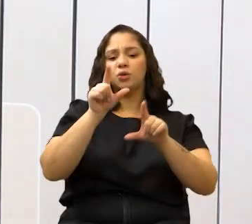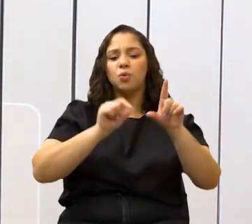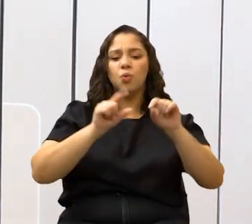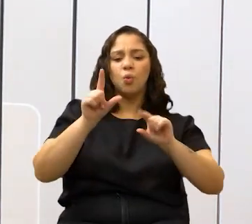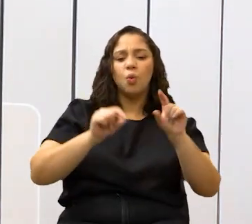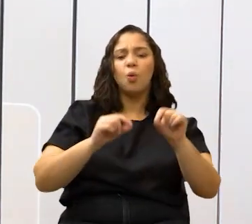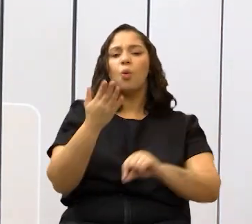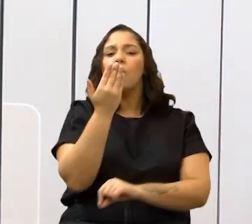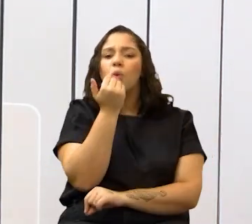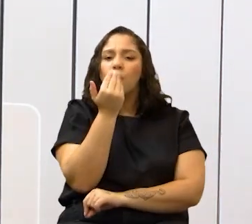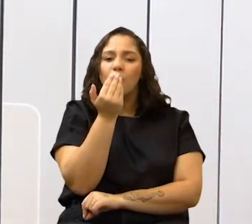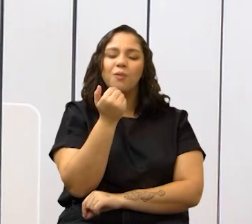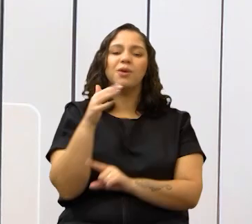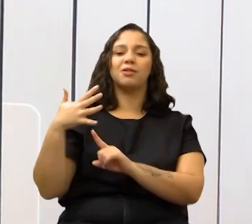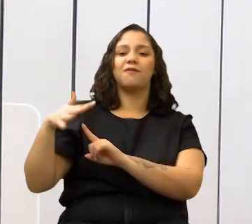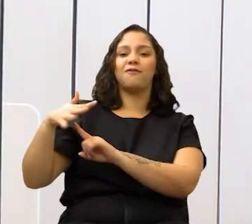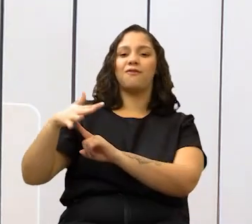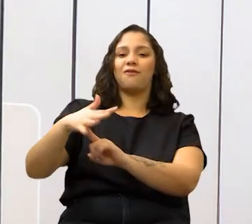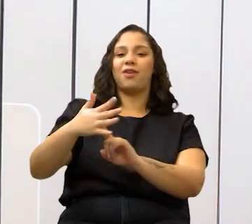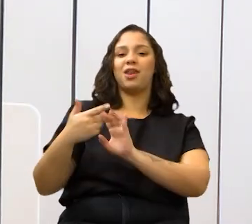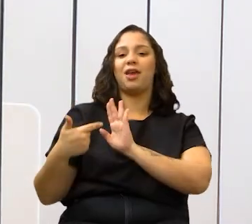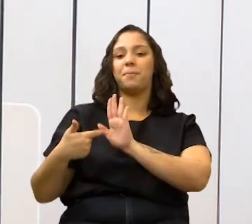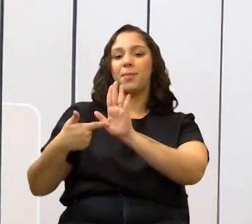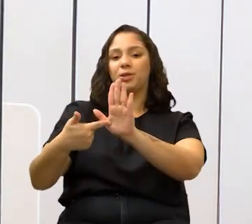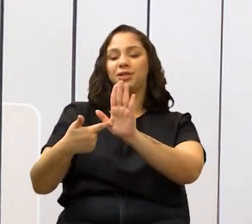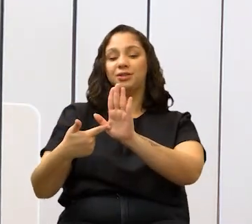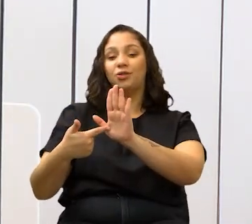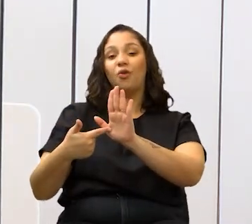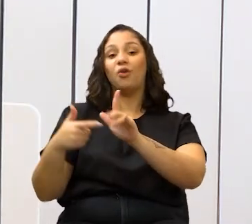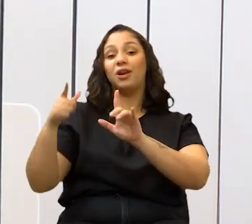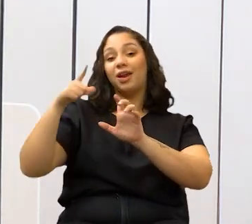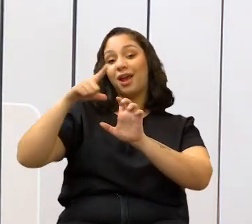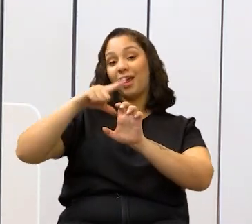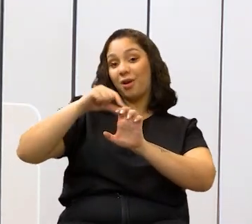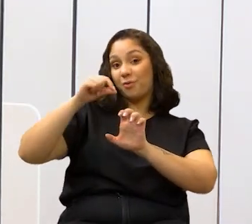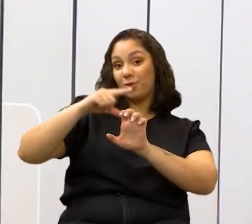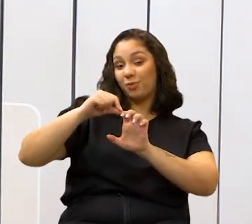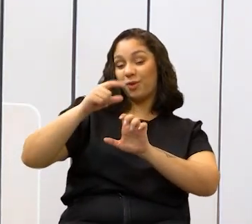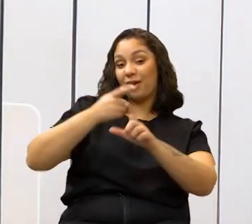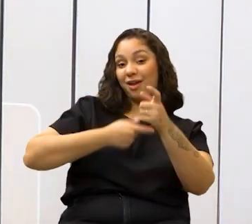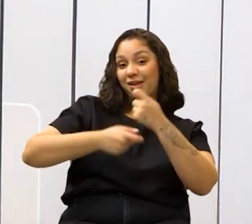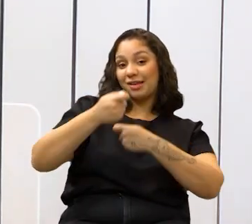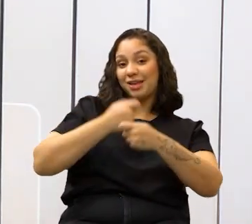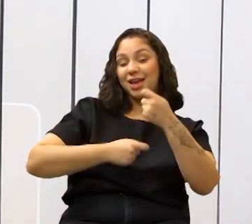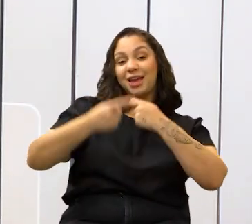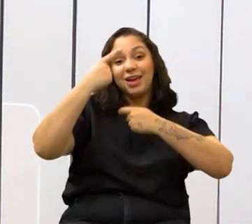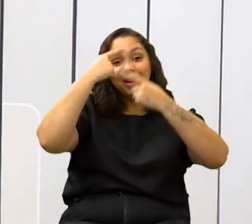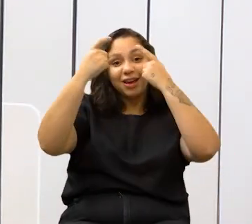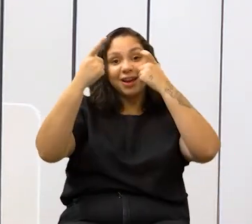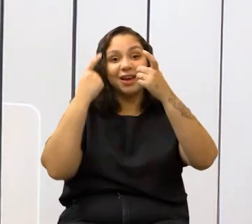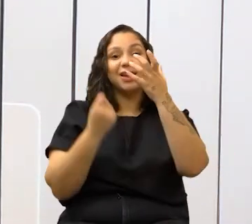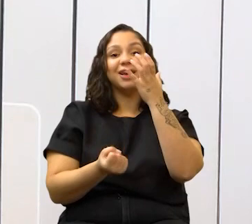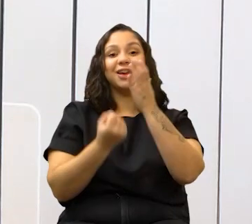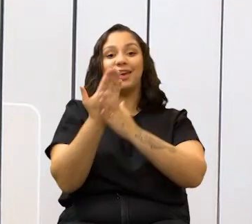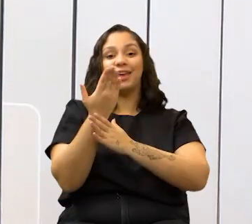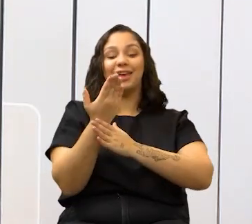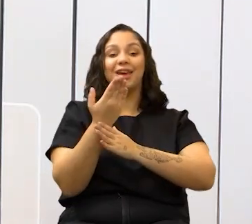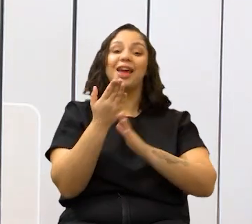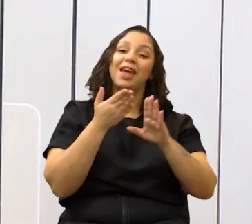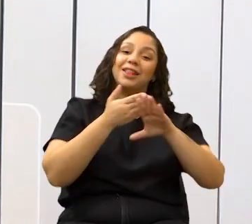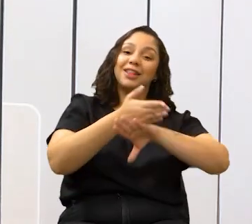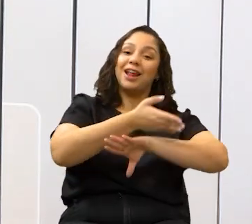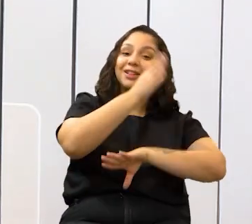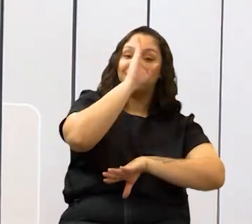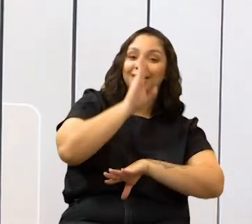de gastronomia, feira de expositores, empreendedores da economia criativa e a entrada